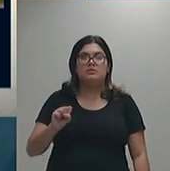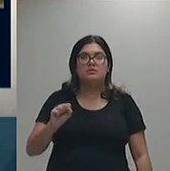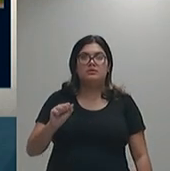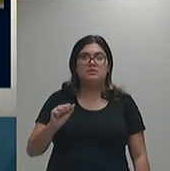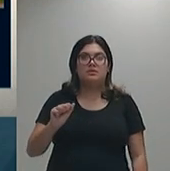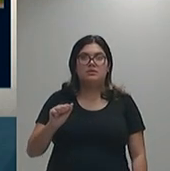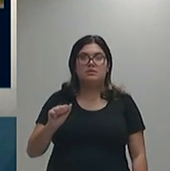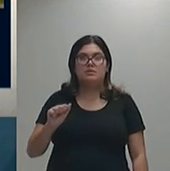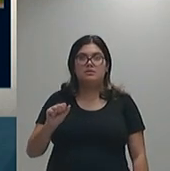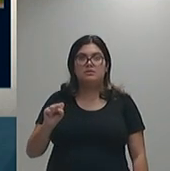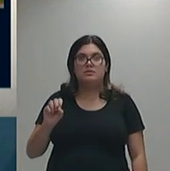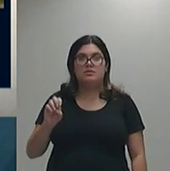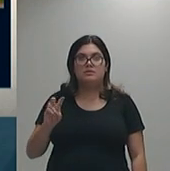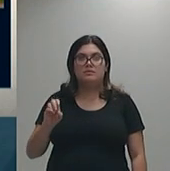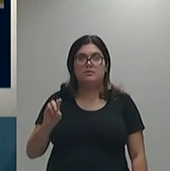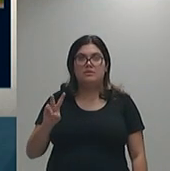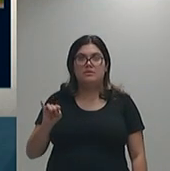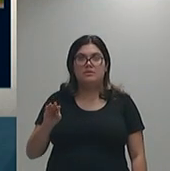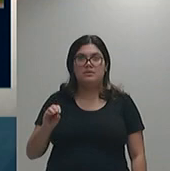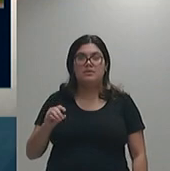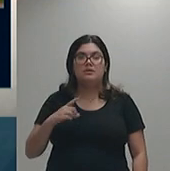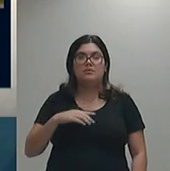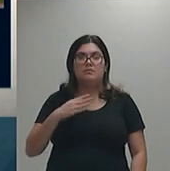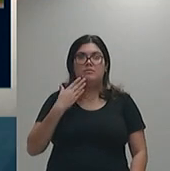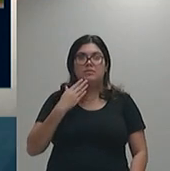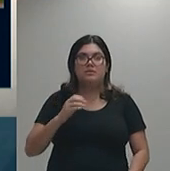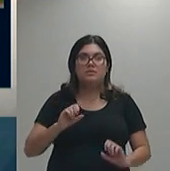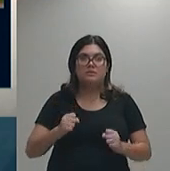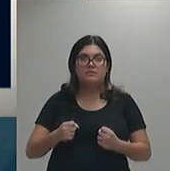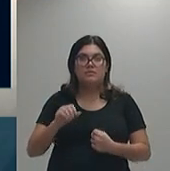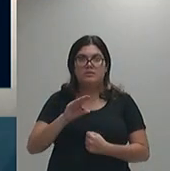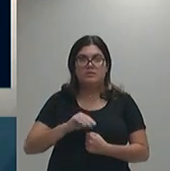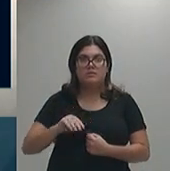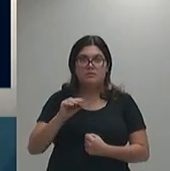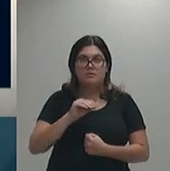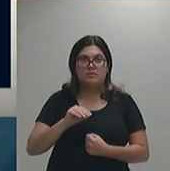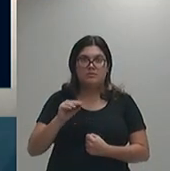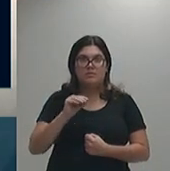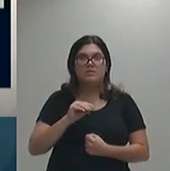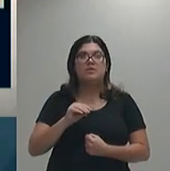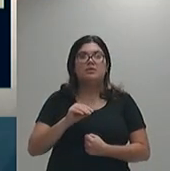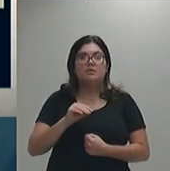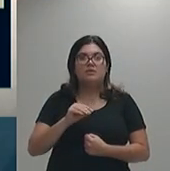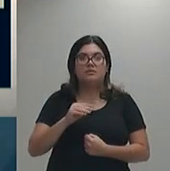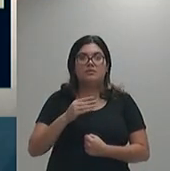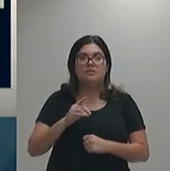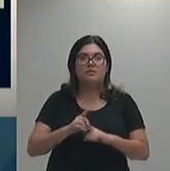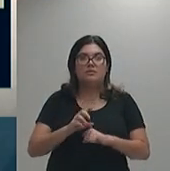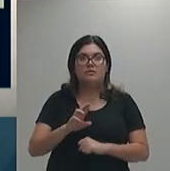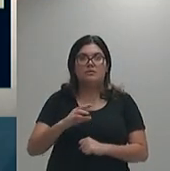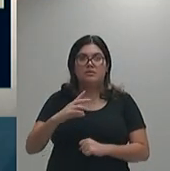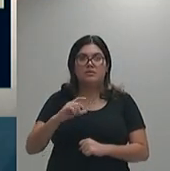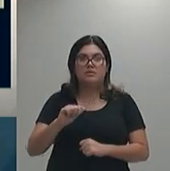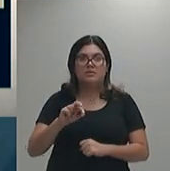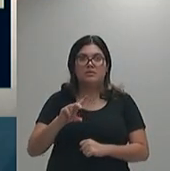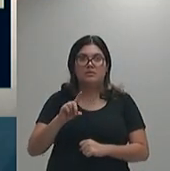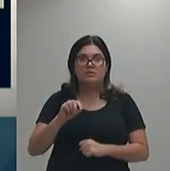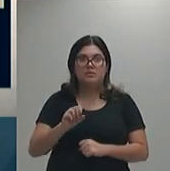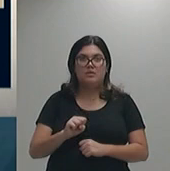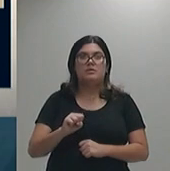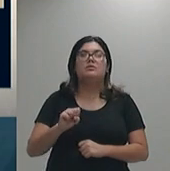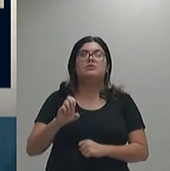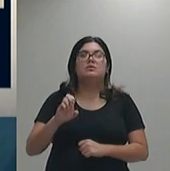nós temos pedidos de sustentação oral aqui pela pelo suscitante Dr Carlos Eduardo Caputo Bastos